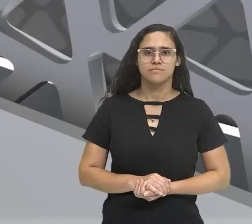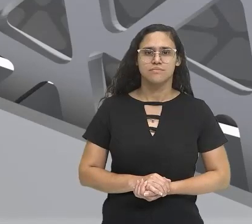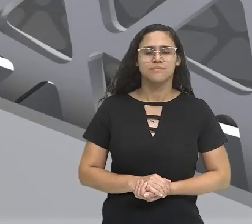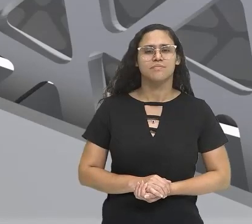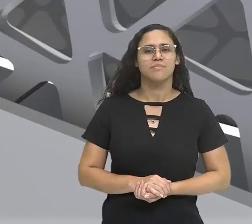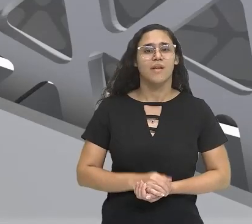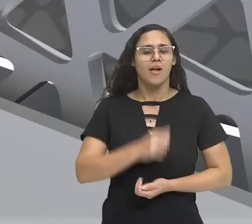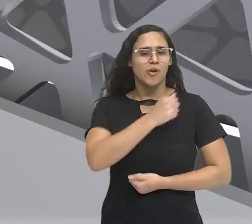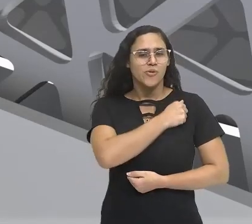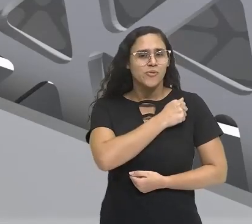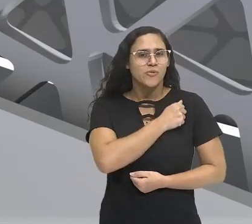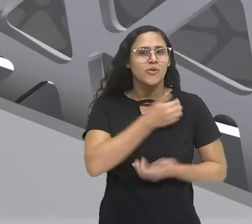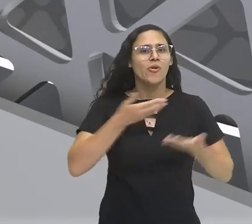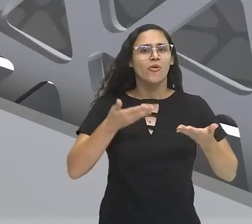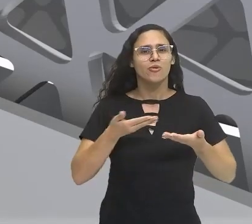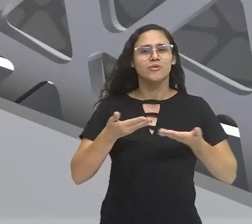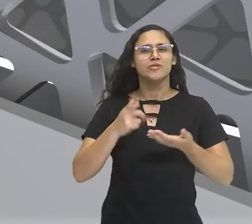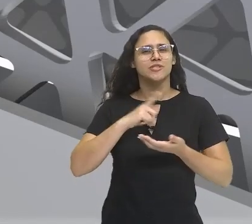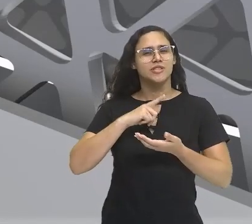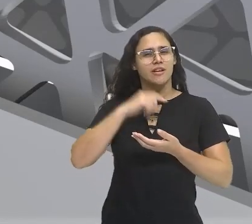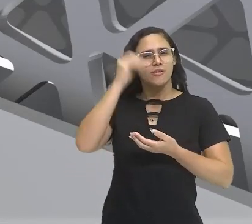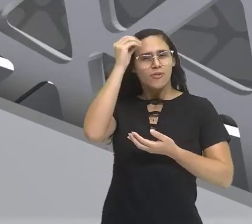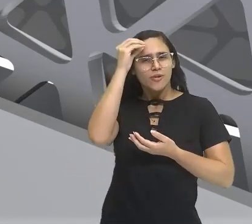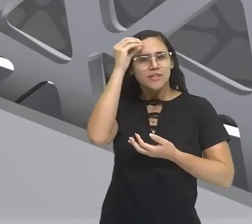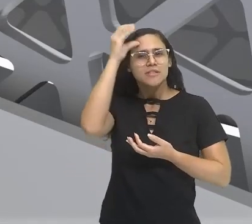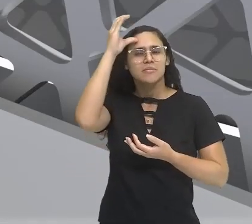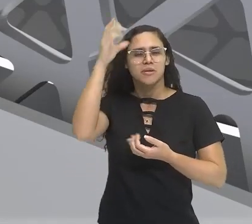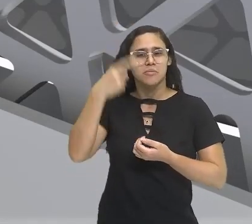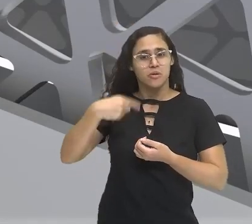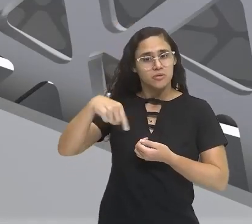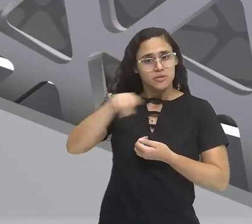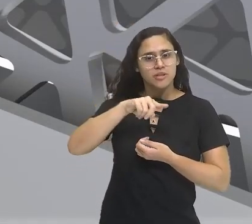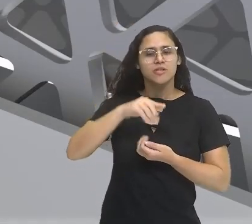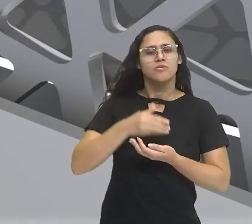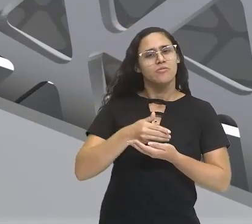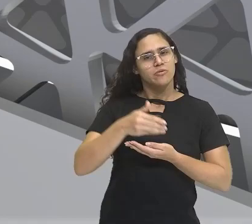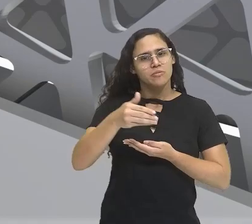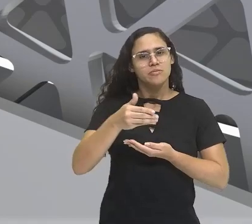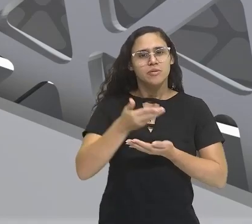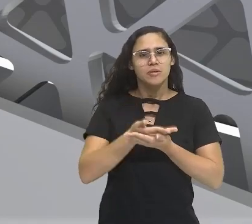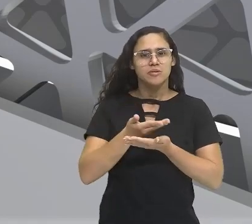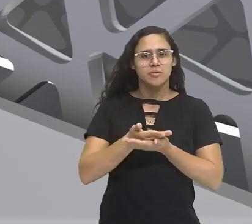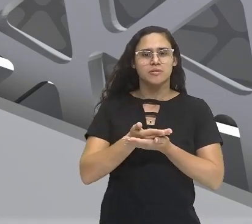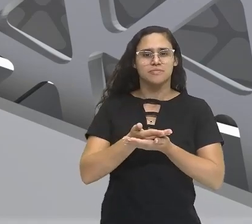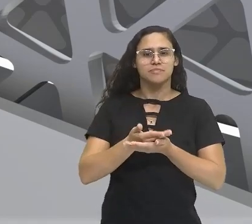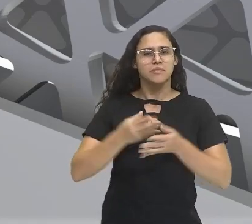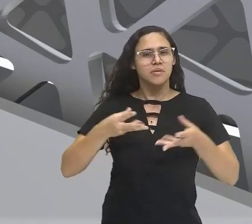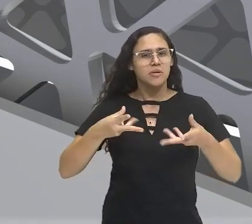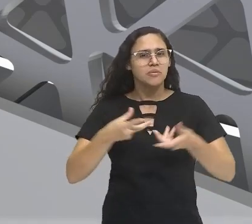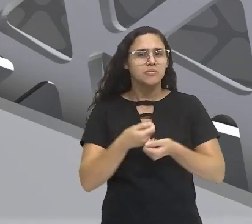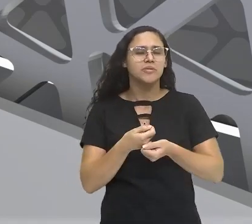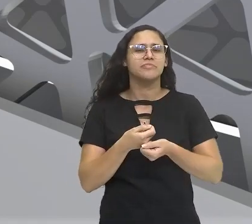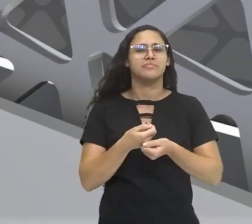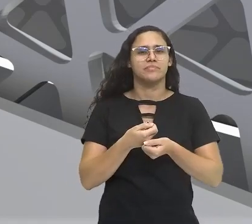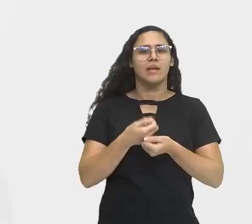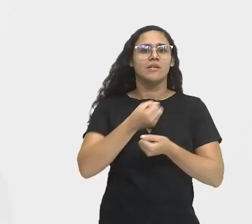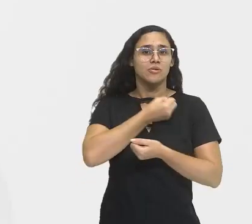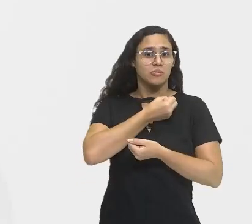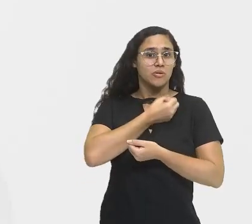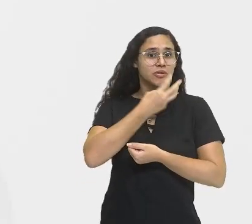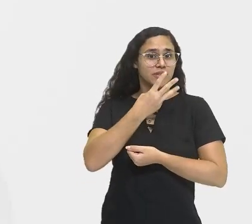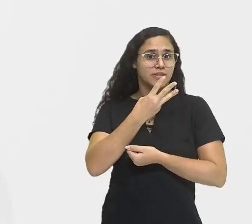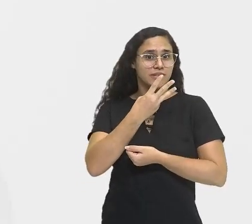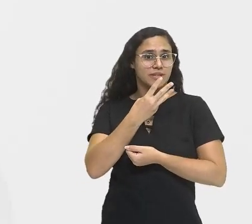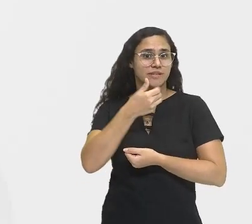queridos, hoje nós temos muito conhecimento para você. Vamos para mais uma excelente aula, aula de número